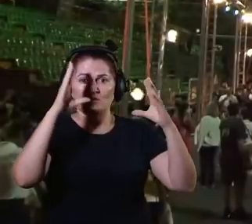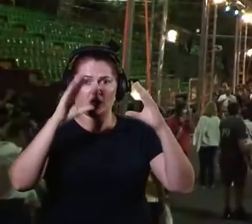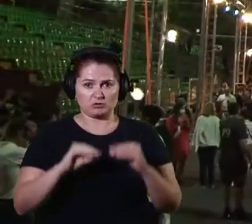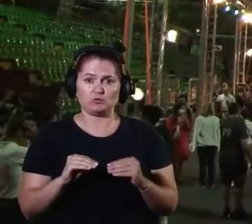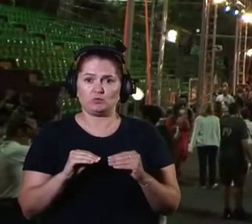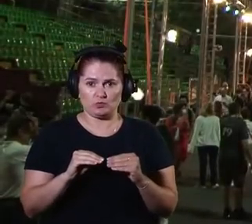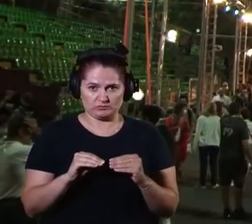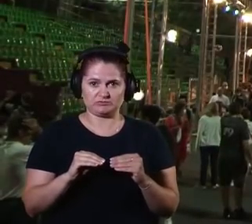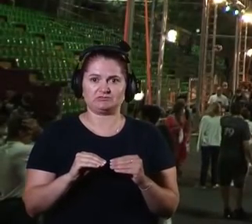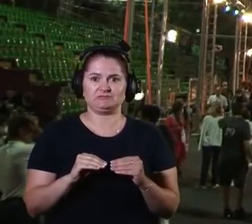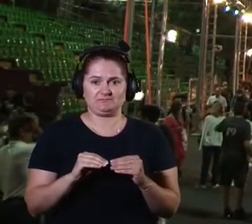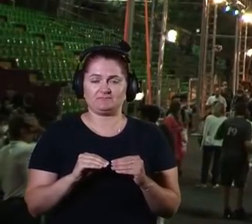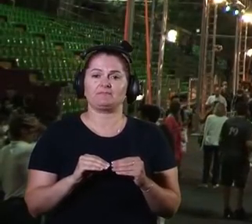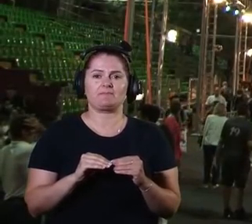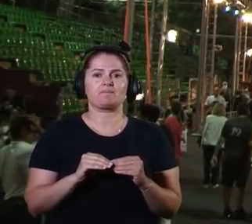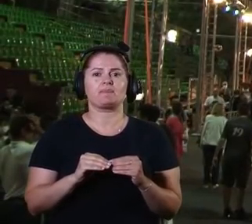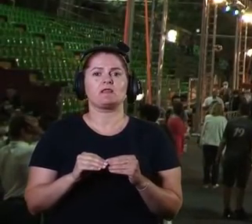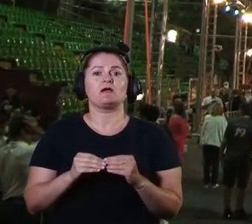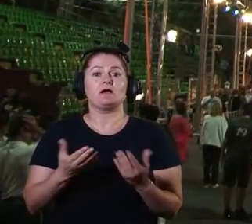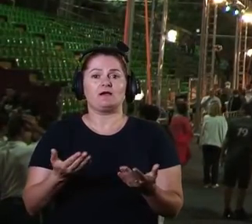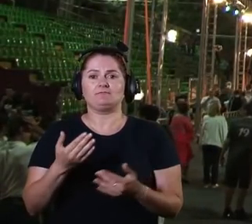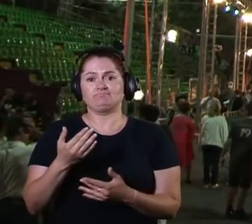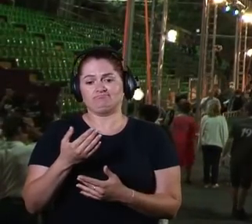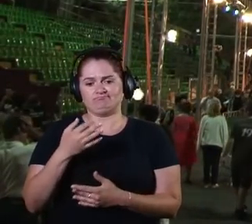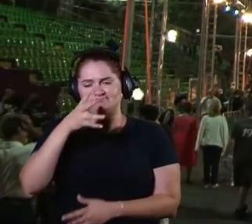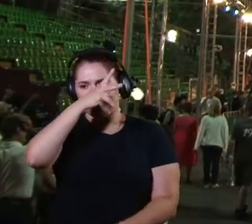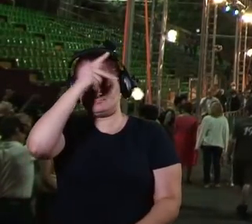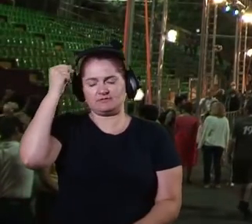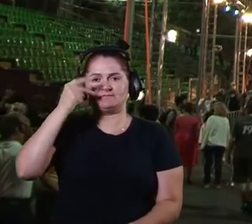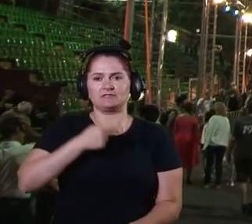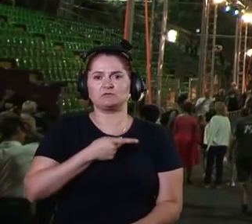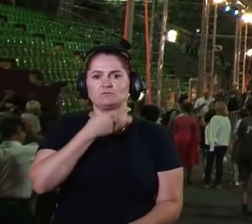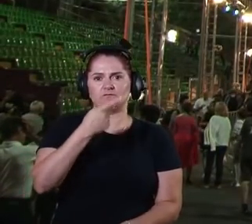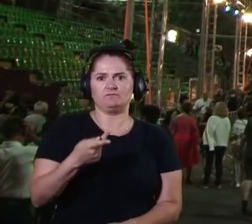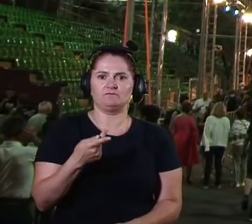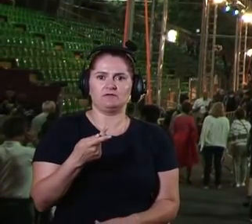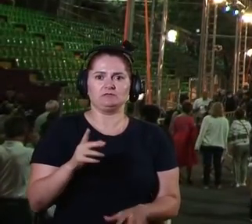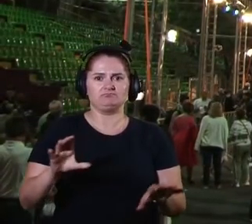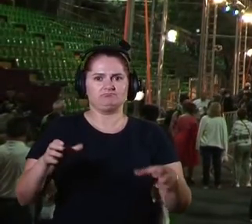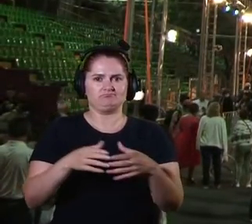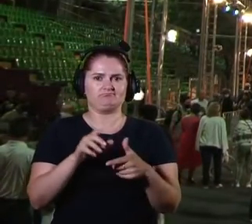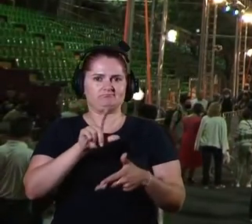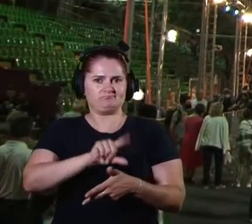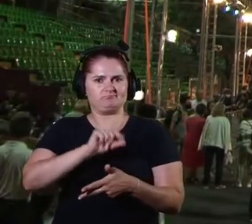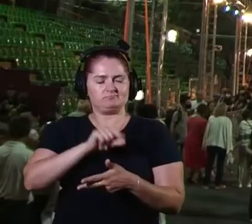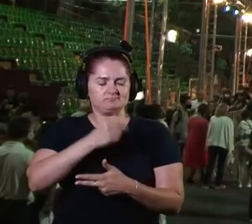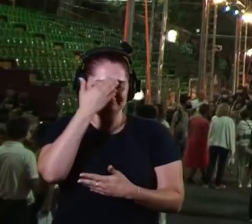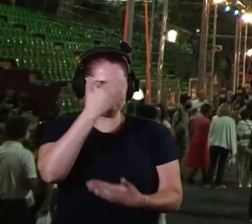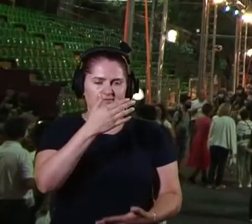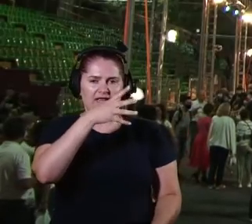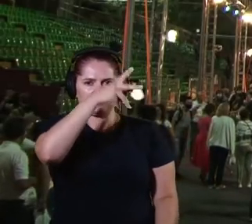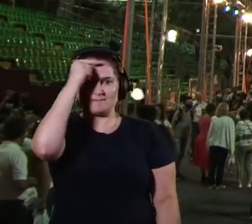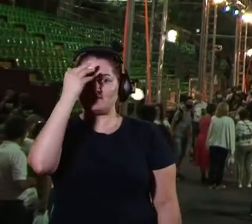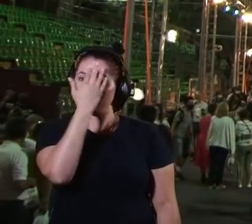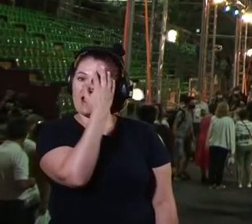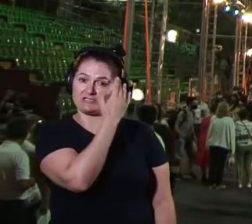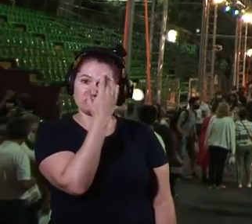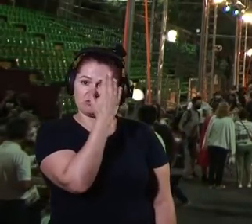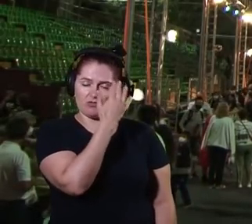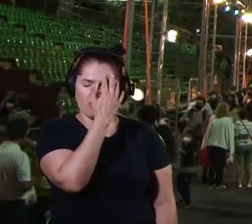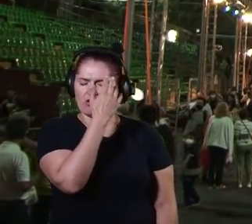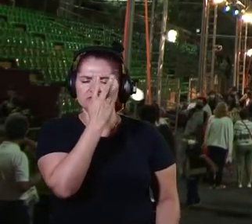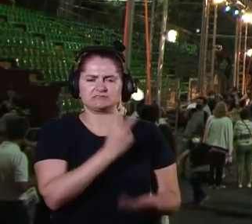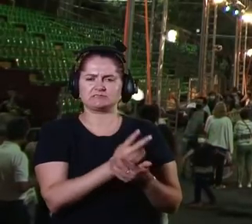senhor. Thales. Prefeito, fez a sua manifestação aqui para a equipe da X-Play. Muito obrigado, prefeito Adiló de Domênico, sempre gentil